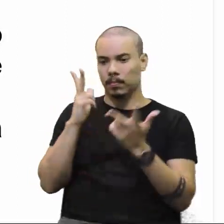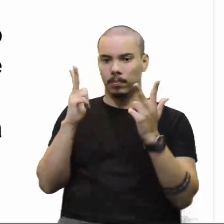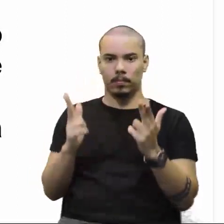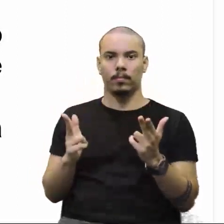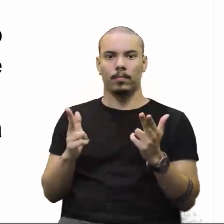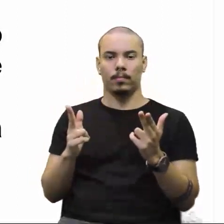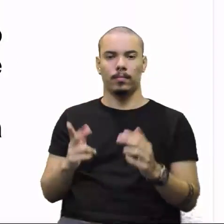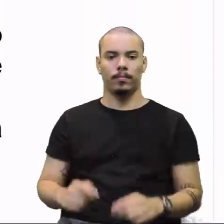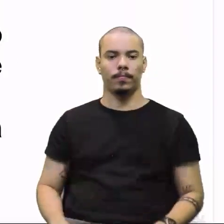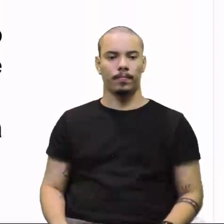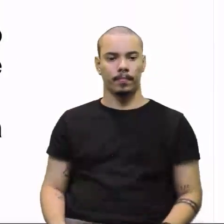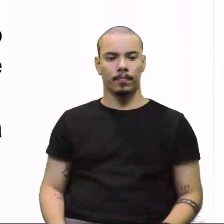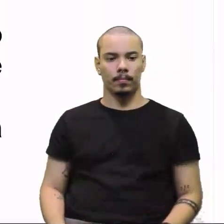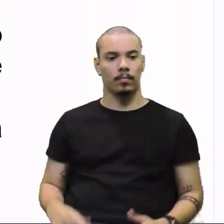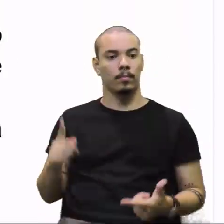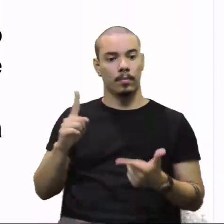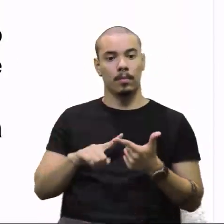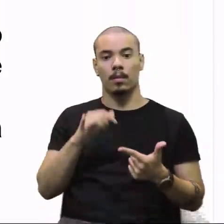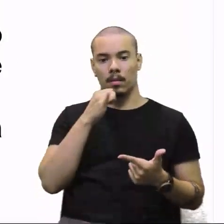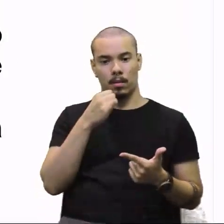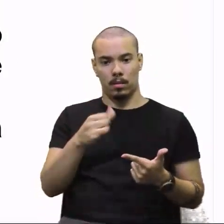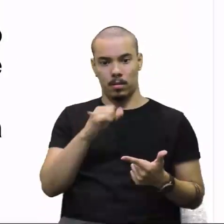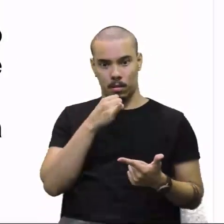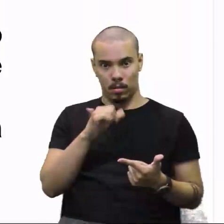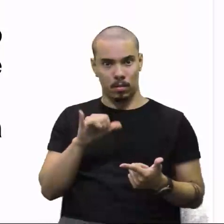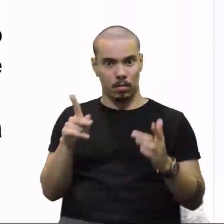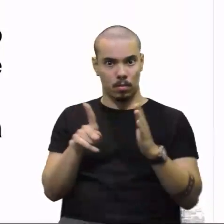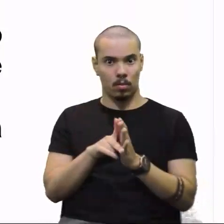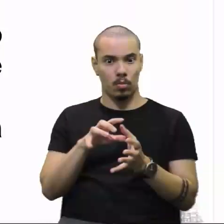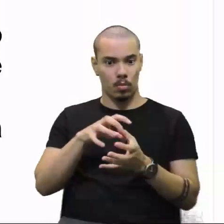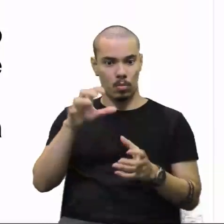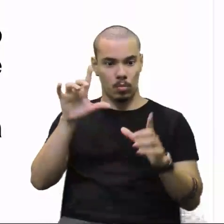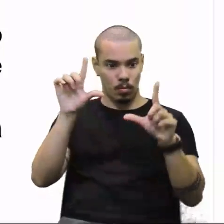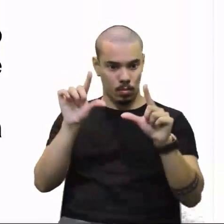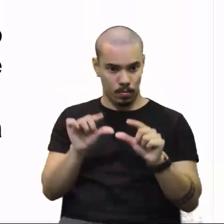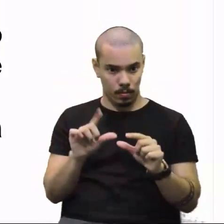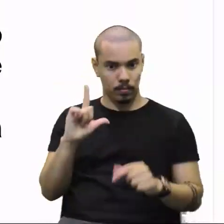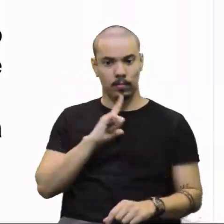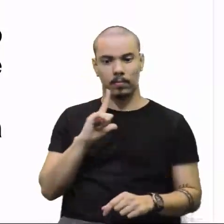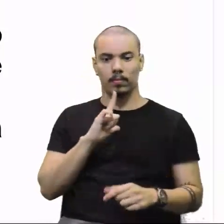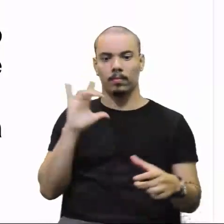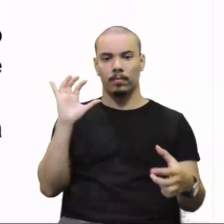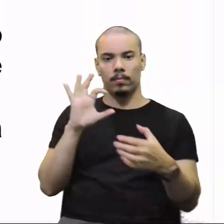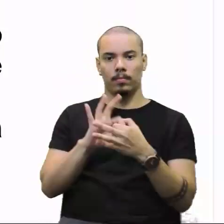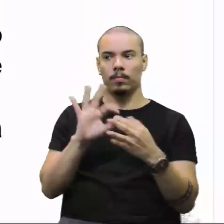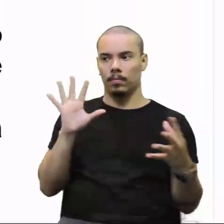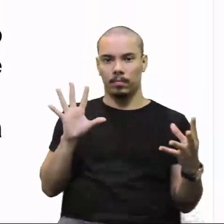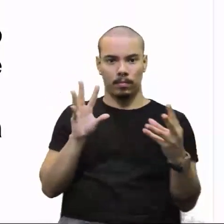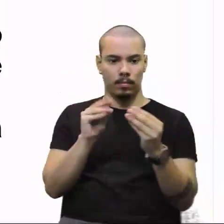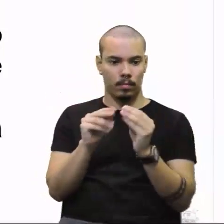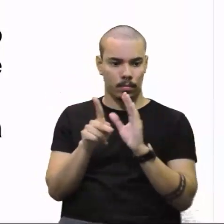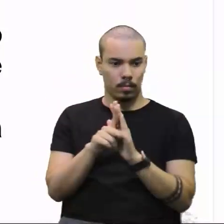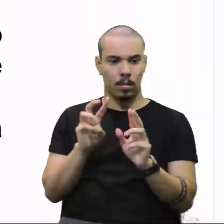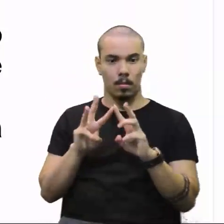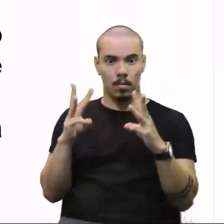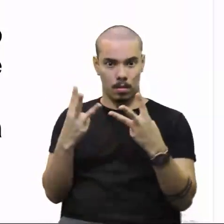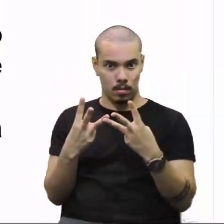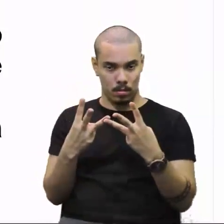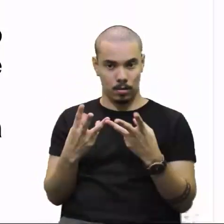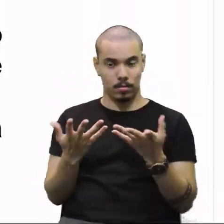mesma. Quando a energia cinética de um corpo diminui, há uma correspondente acréscimo de massa deste